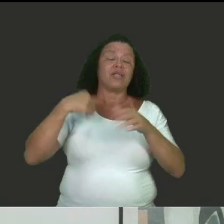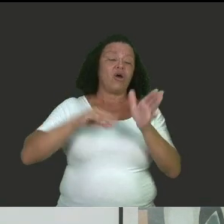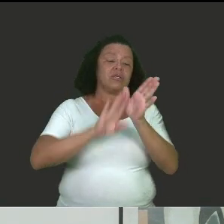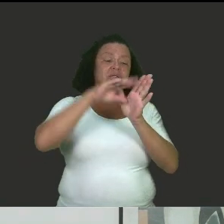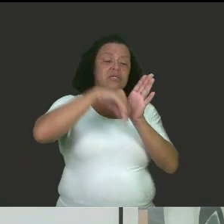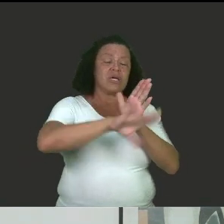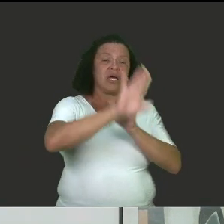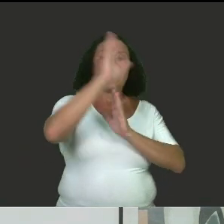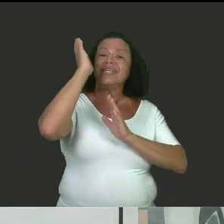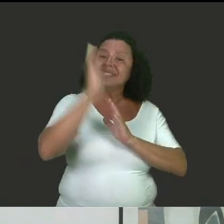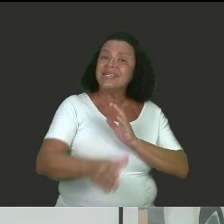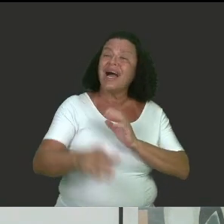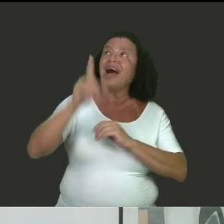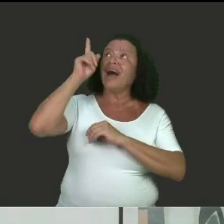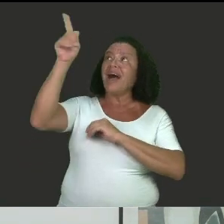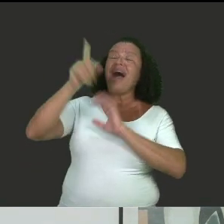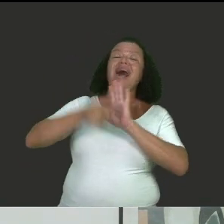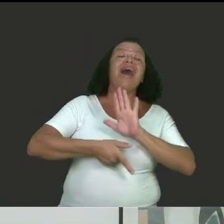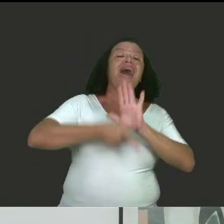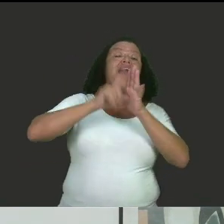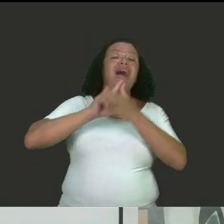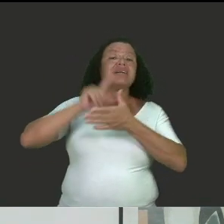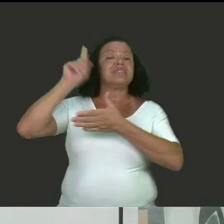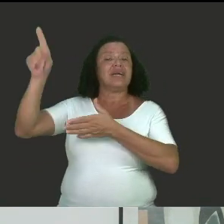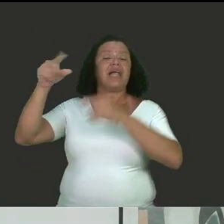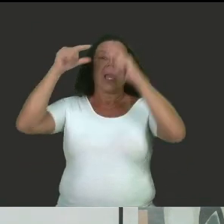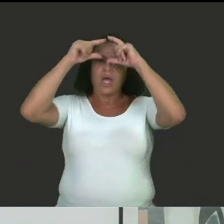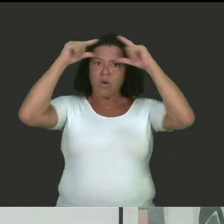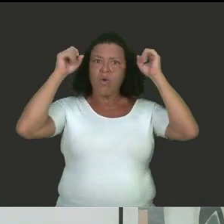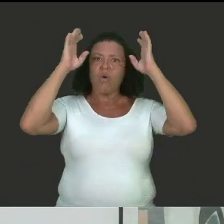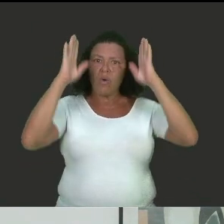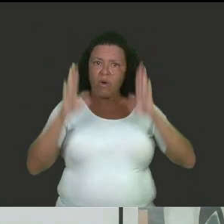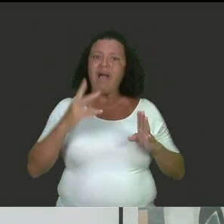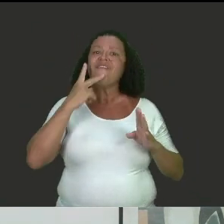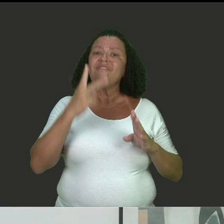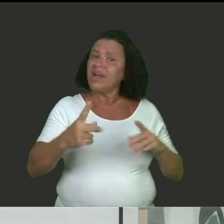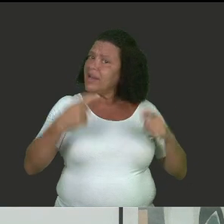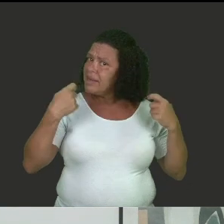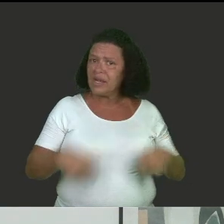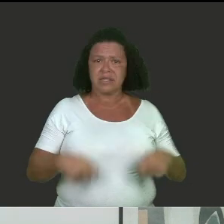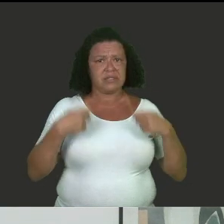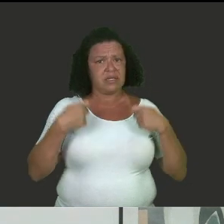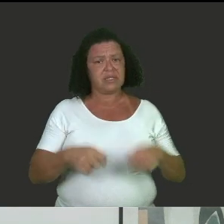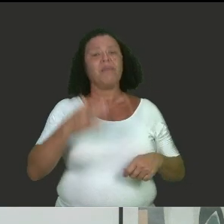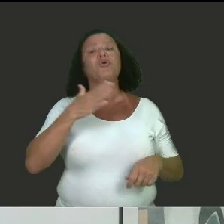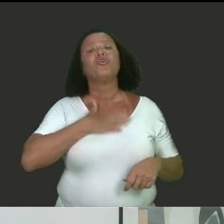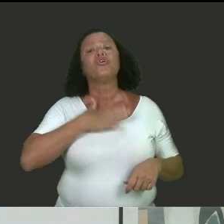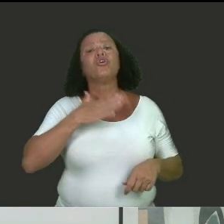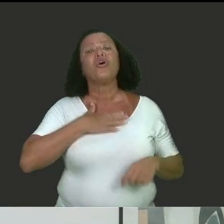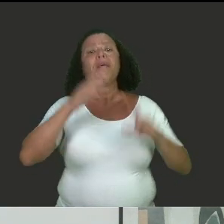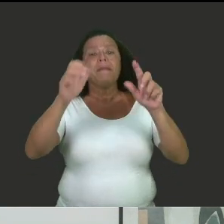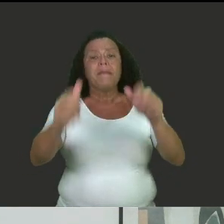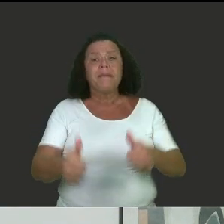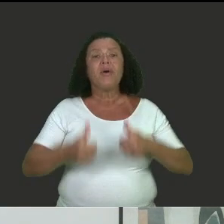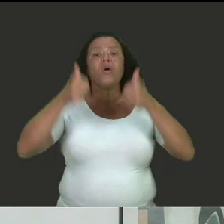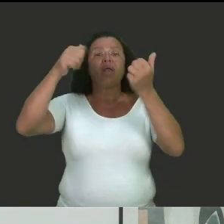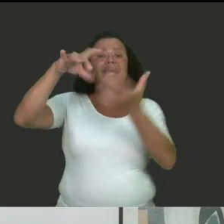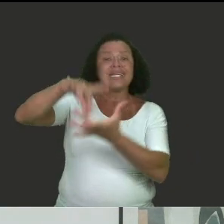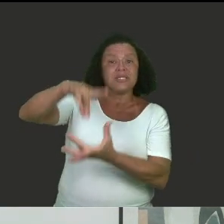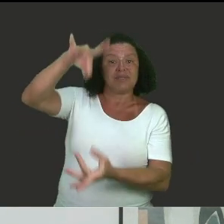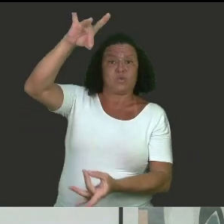expiações, tão necessárias como Joana de Ângeles nos fala para o nosso aprimoramento espiritual.